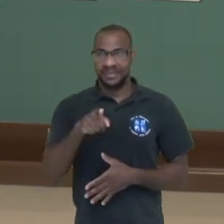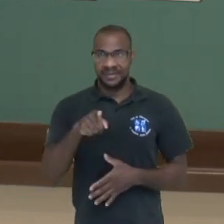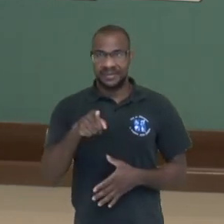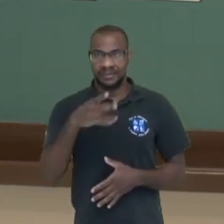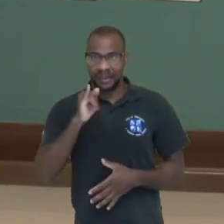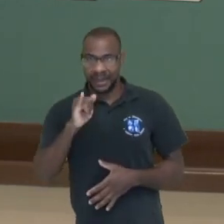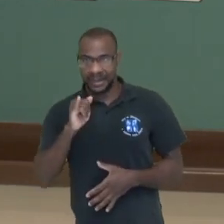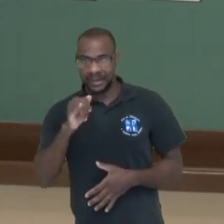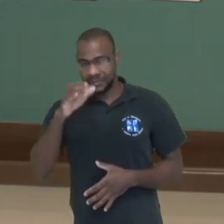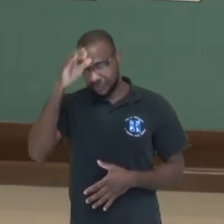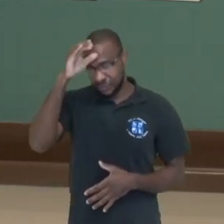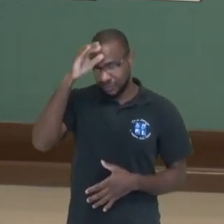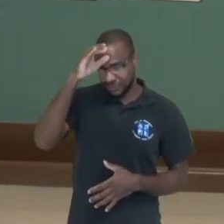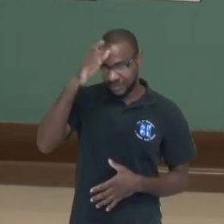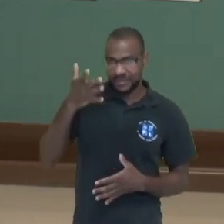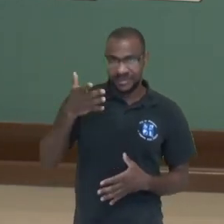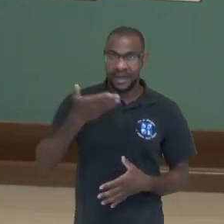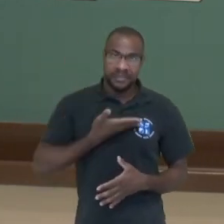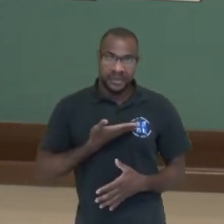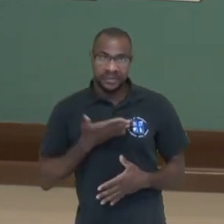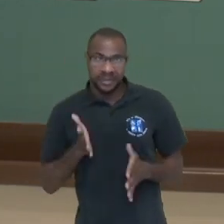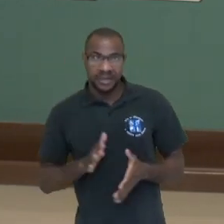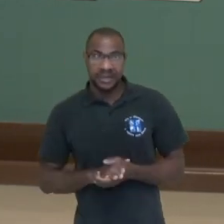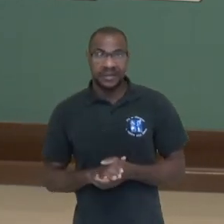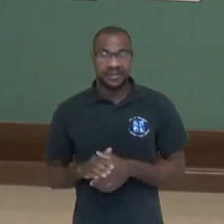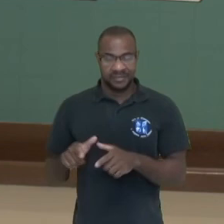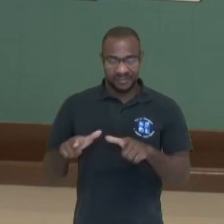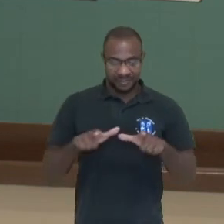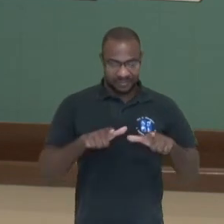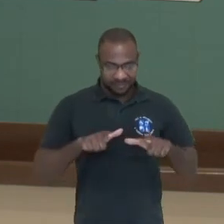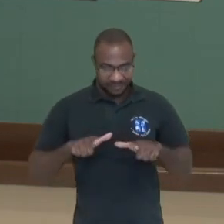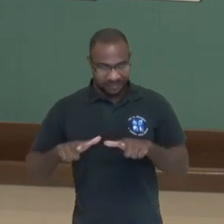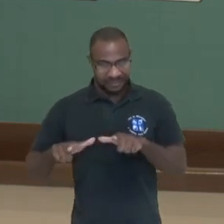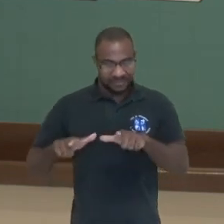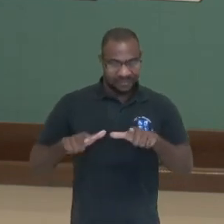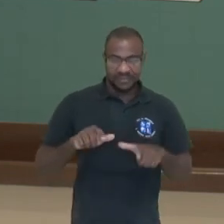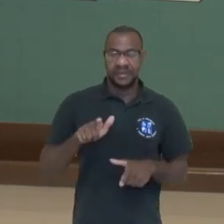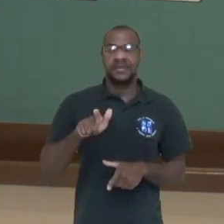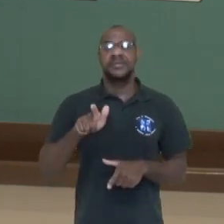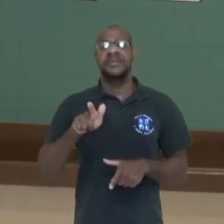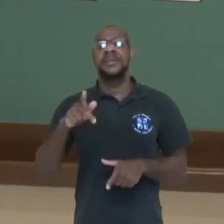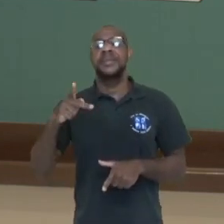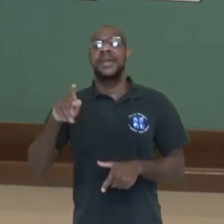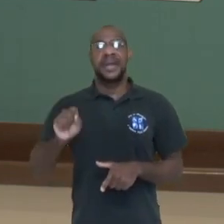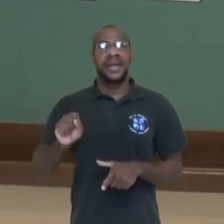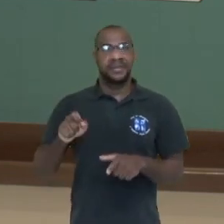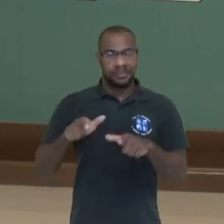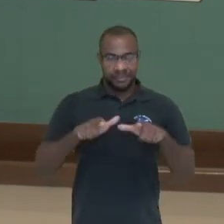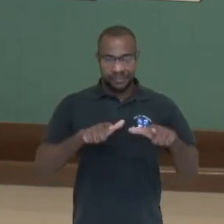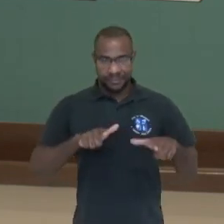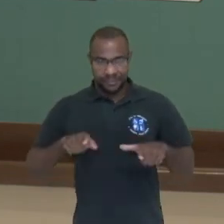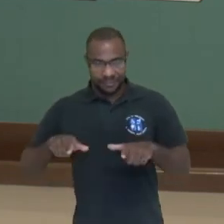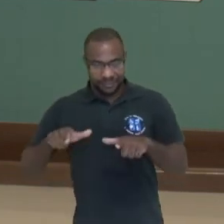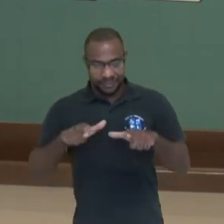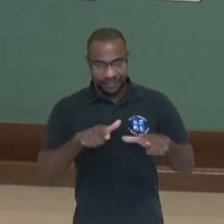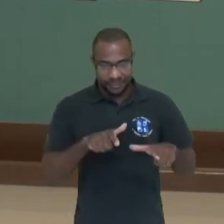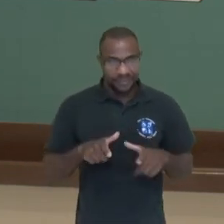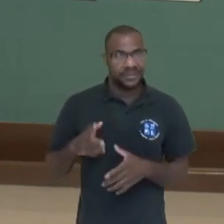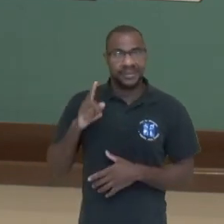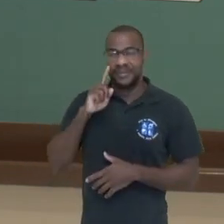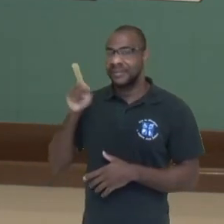A mãe? O tio? O GPS nada mais é do que um sistema de localização baseado no